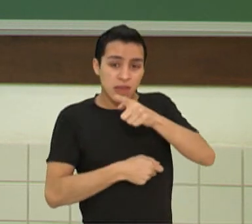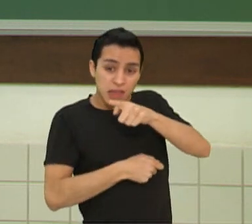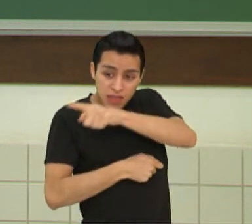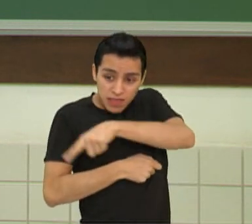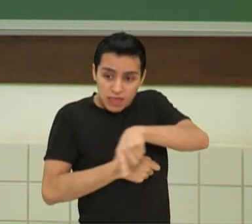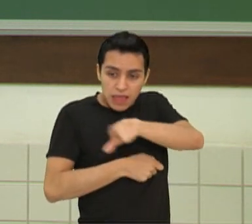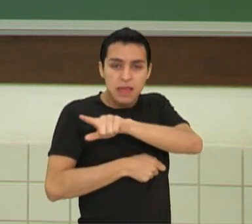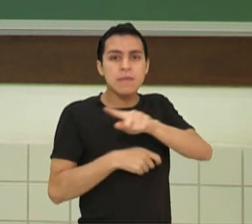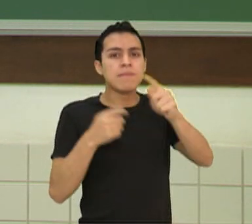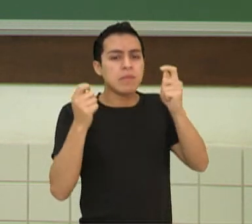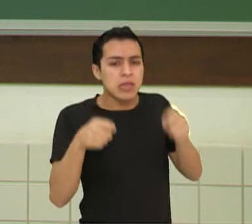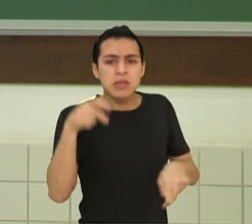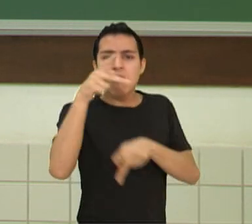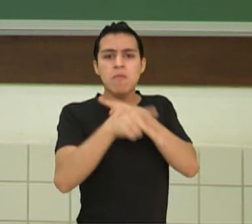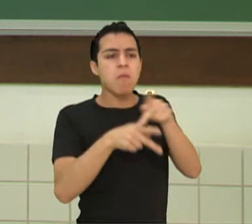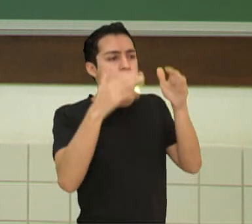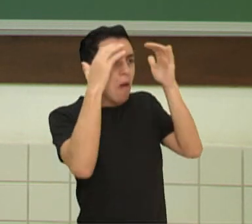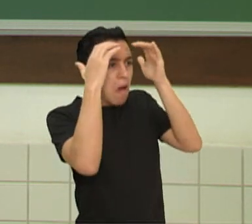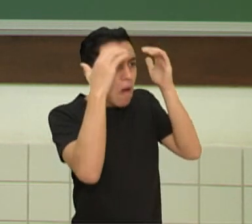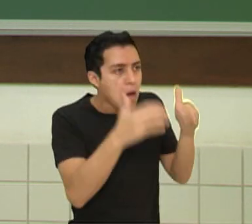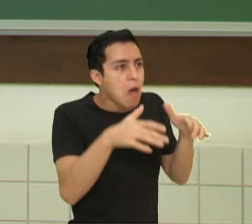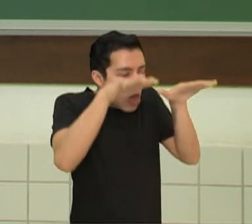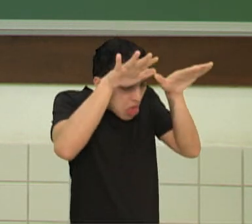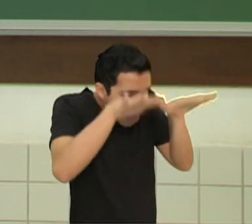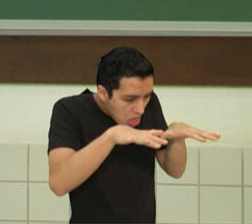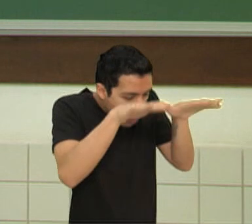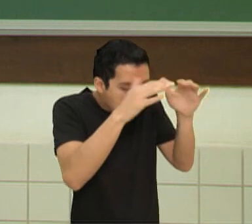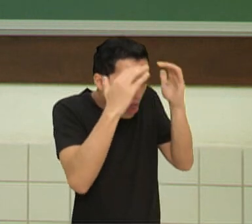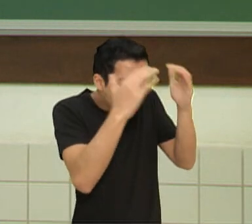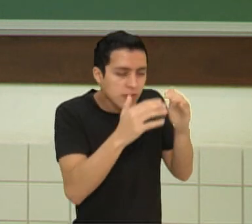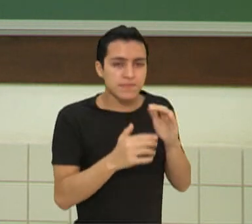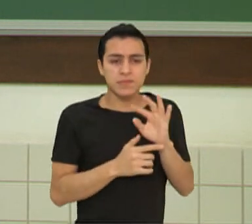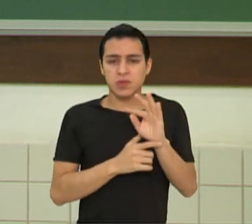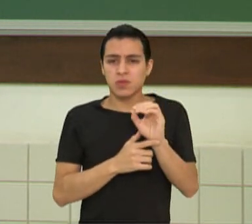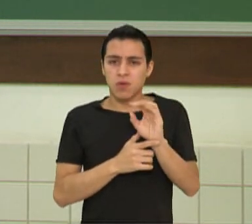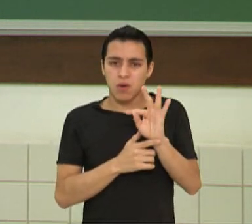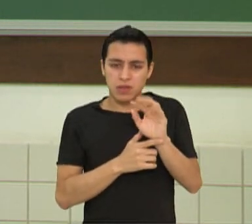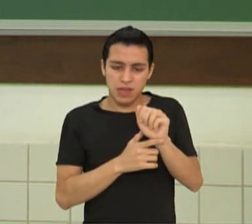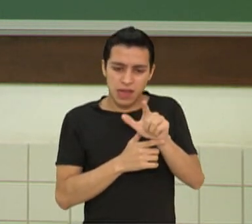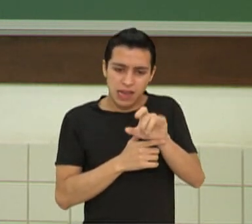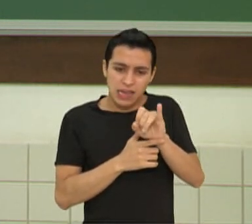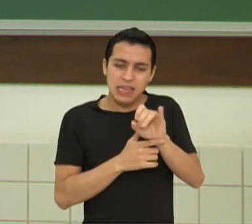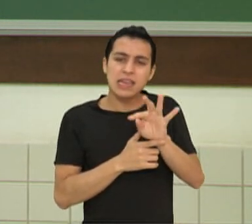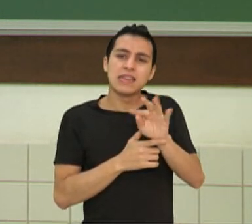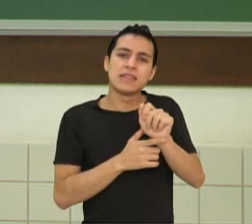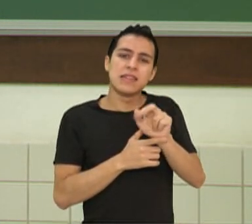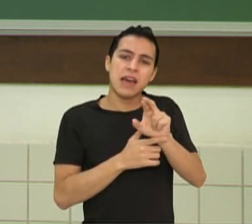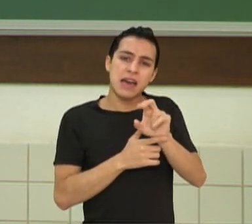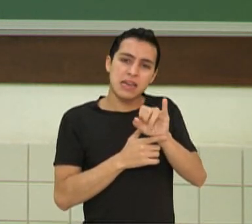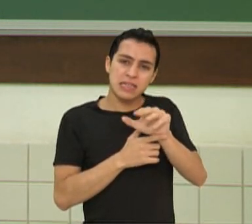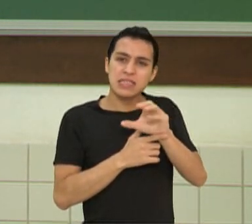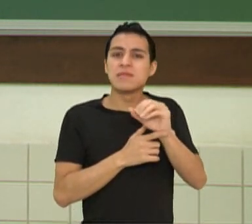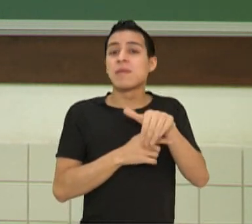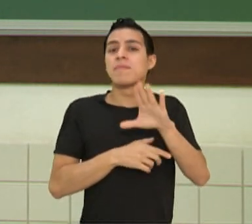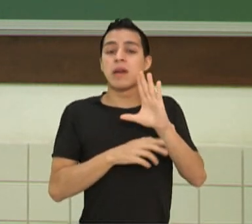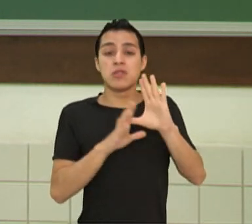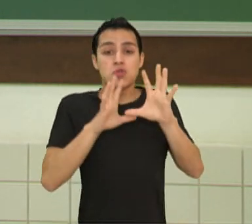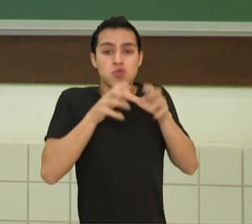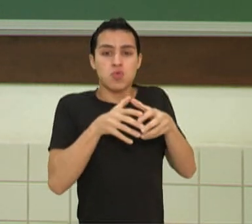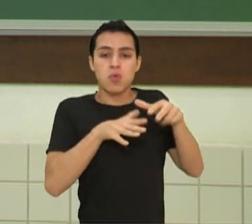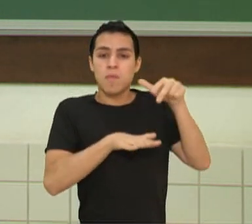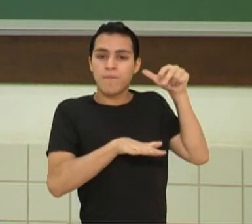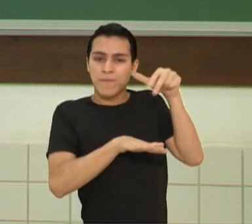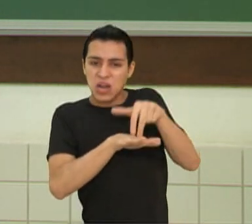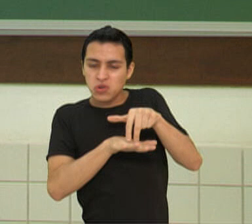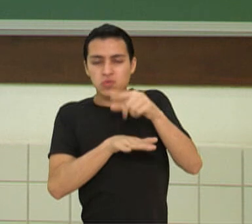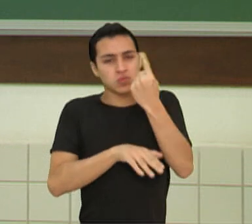obediência passiva da população e tudo mais. E o totalitarismo está mais relacionado a um partido único, lembram? Então, um